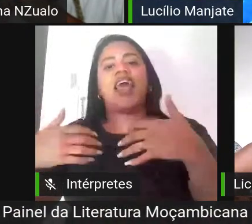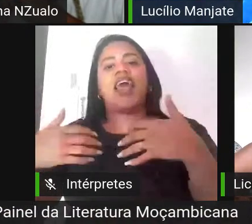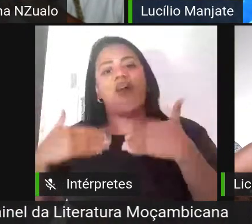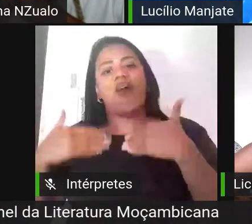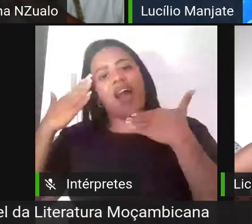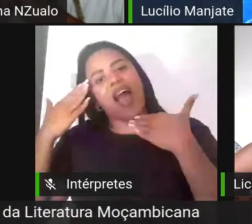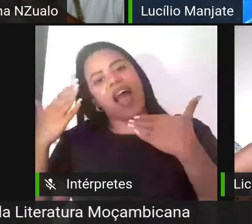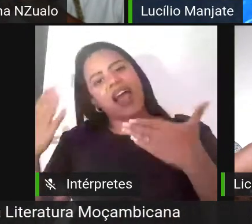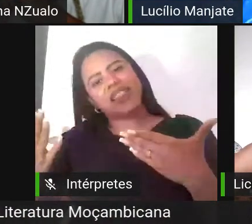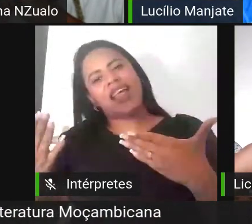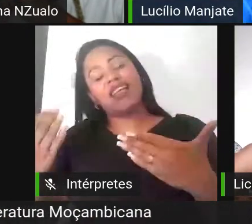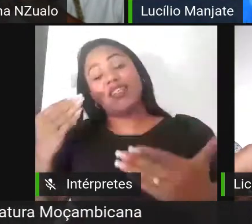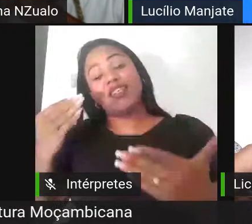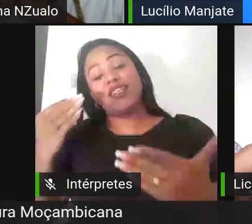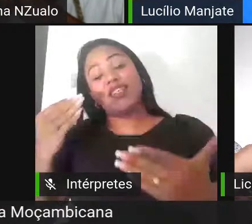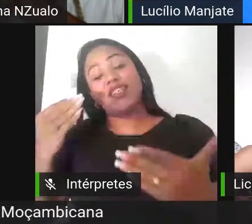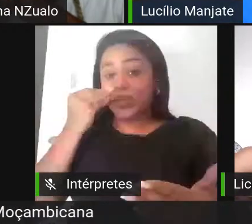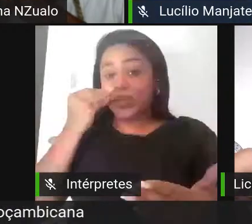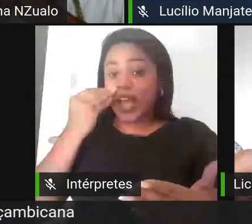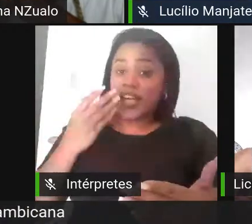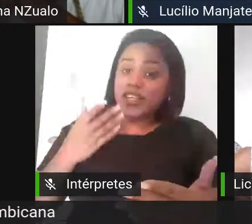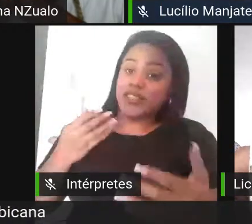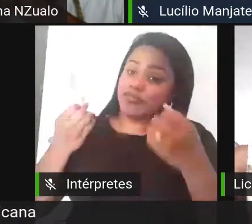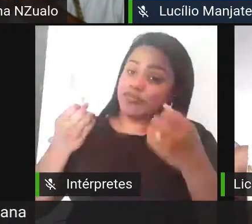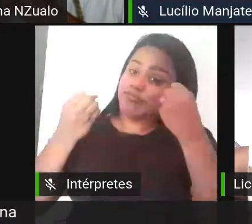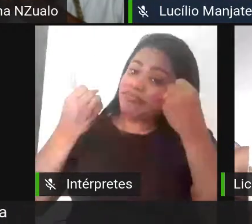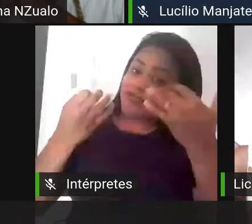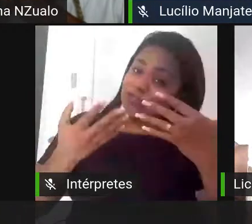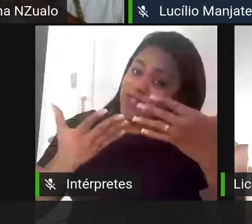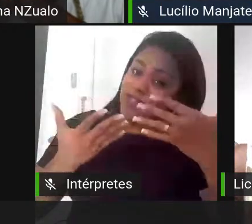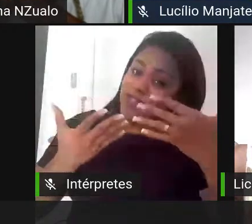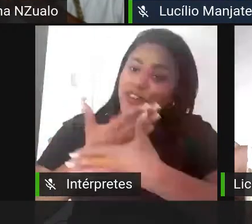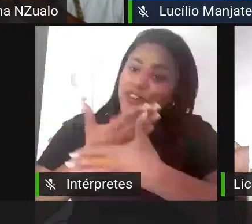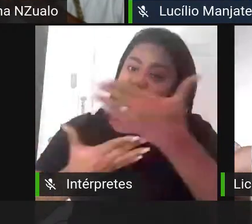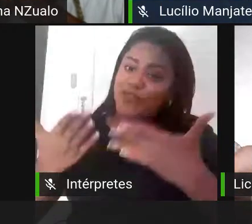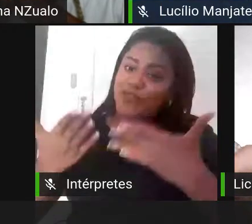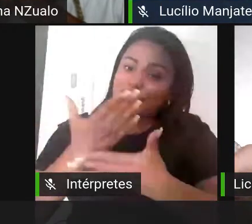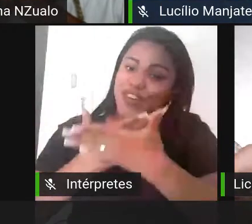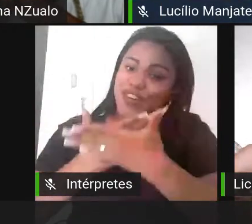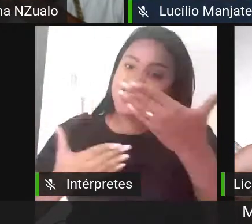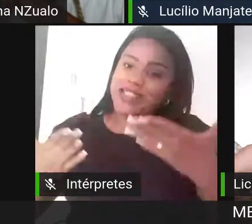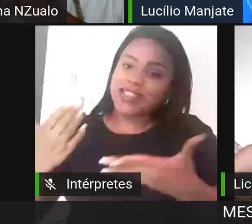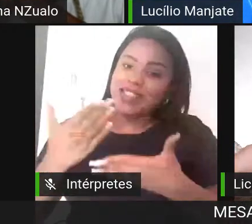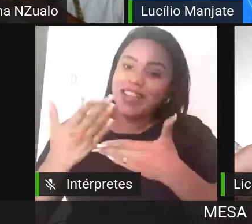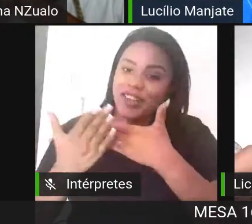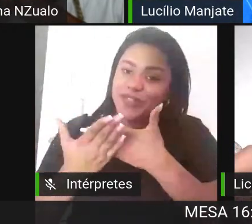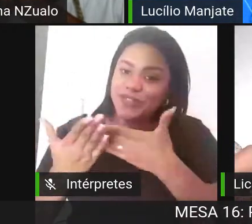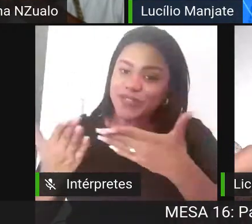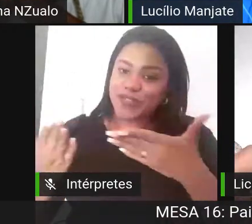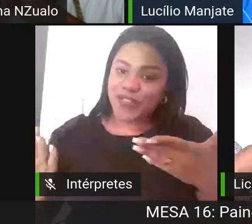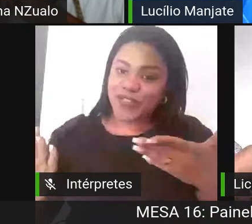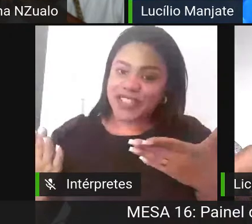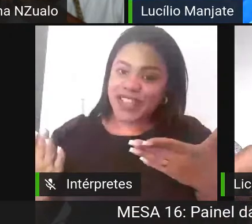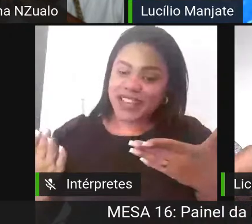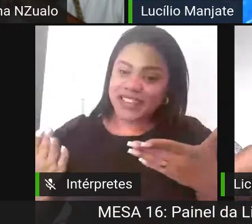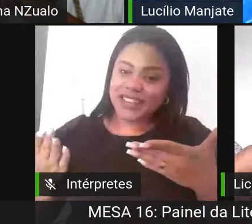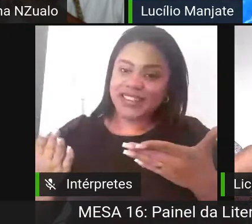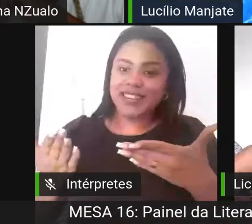esta conversa convosco. Eu tenho vos seguido já há muito tempo É um prazer poder estar